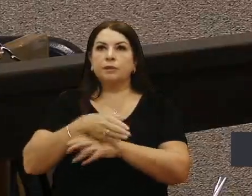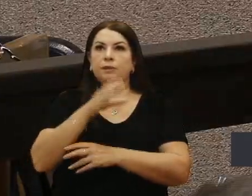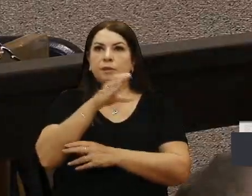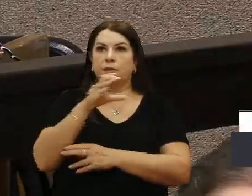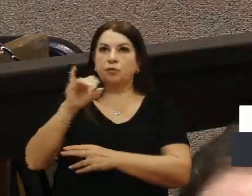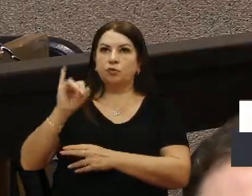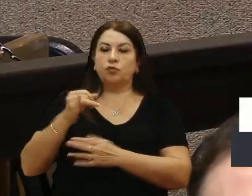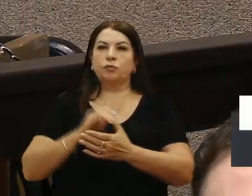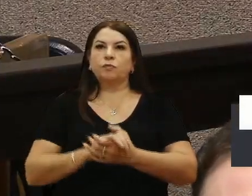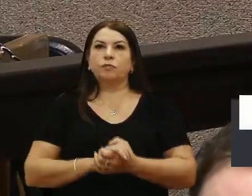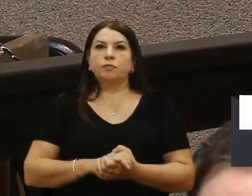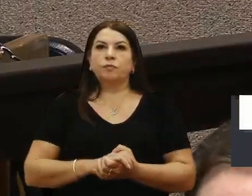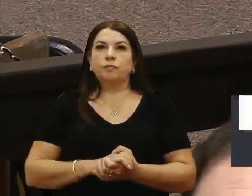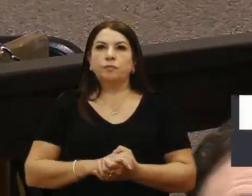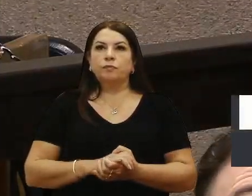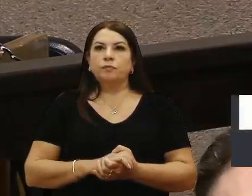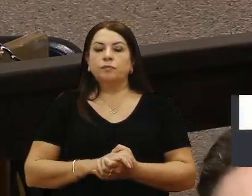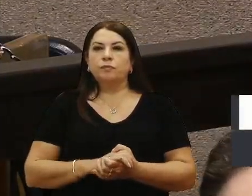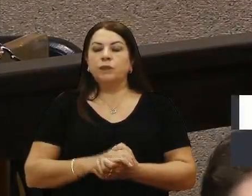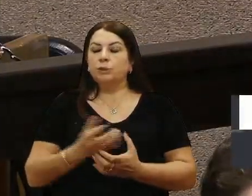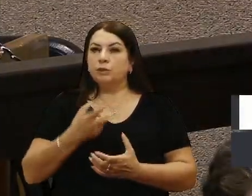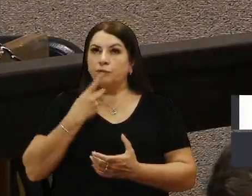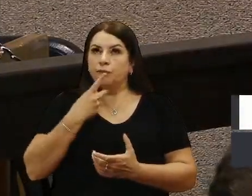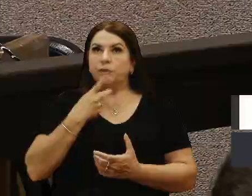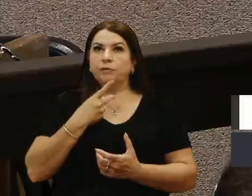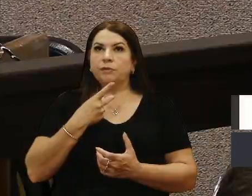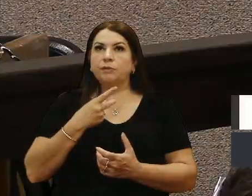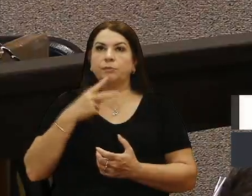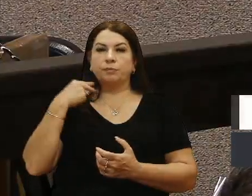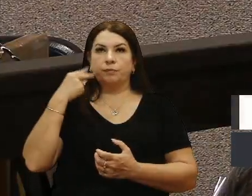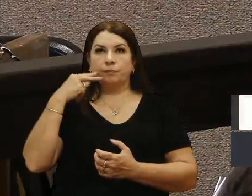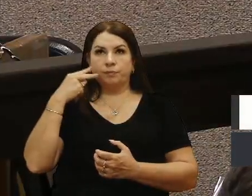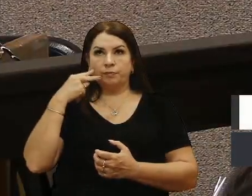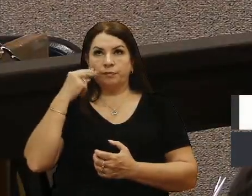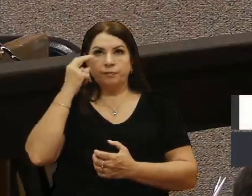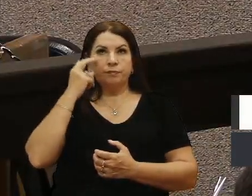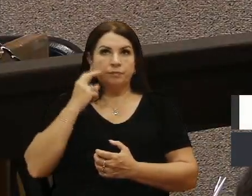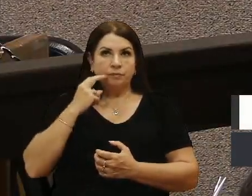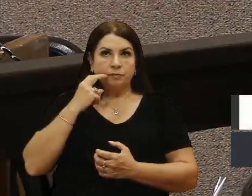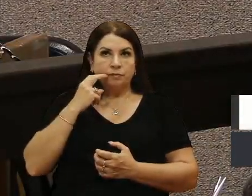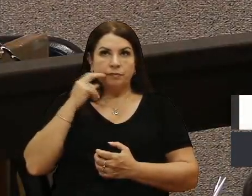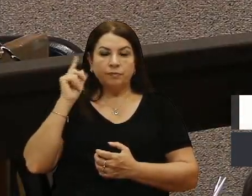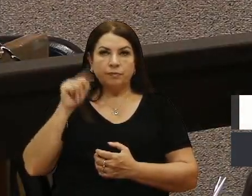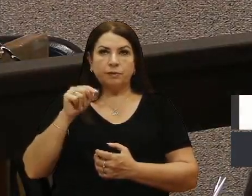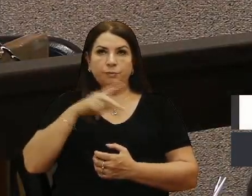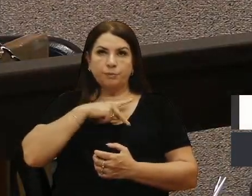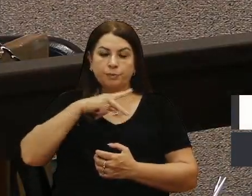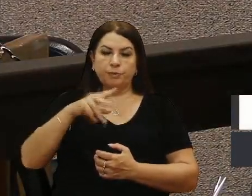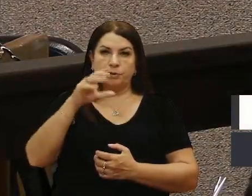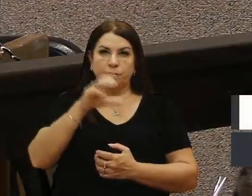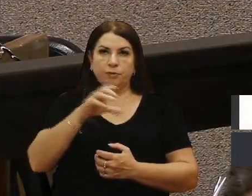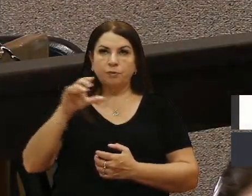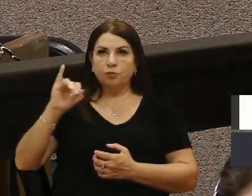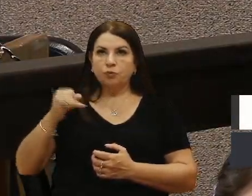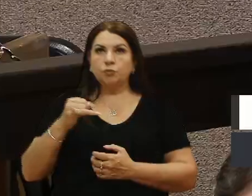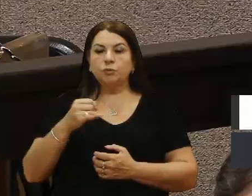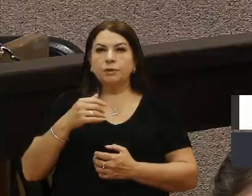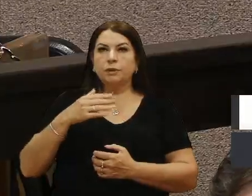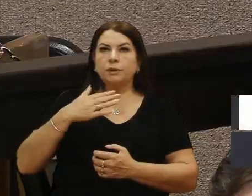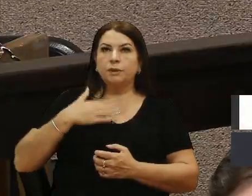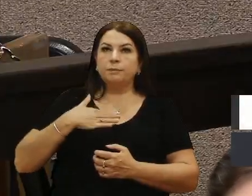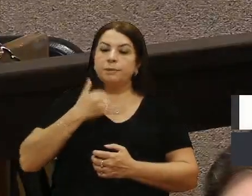CCJ e eu quero dizer para o vereador Daniel Santos, que é o presidente da CCJ, que